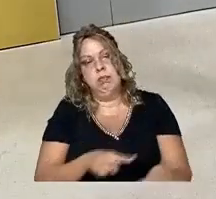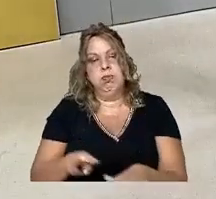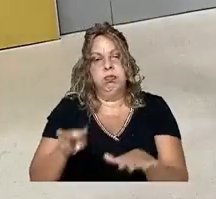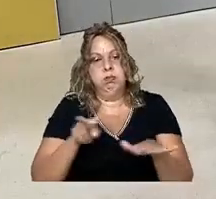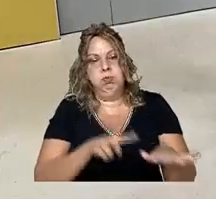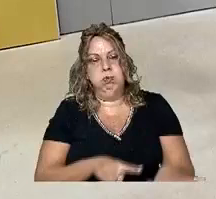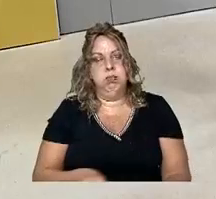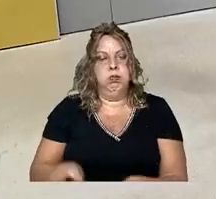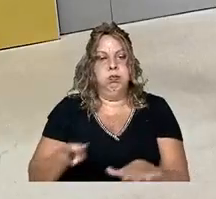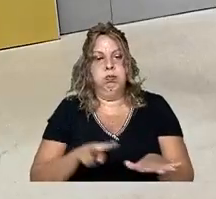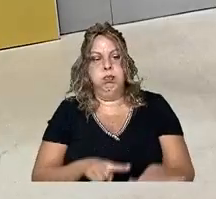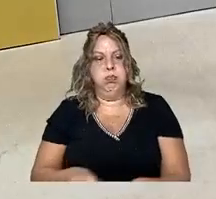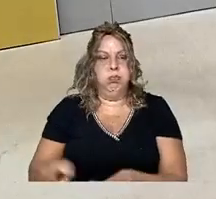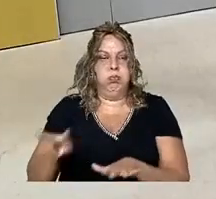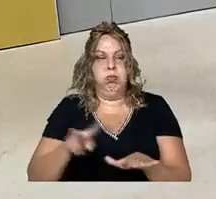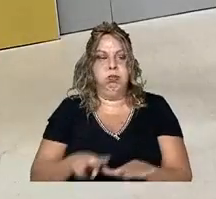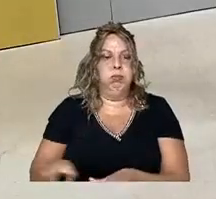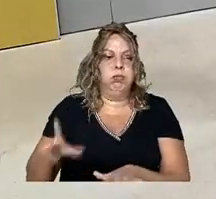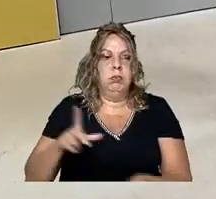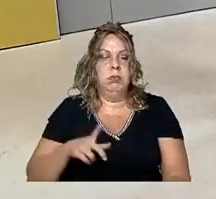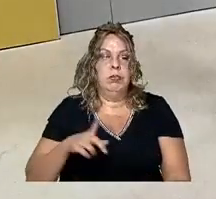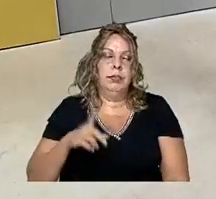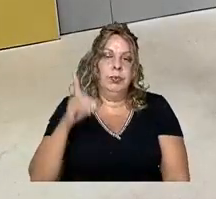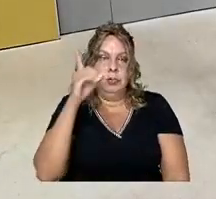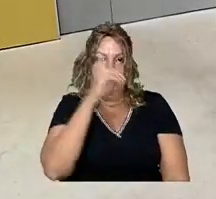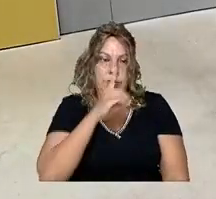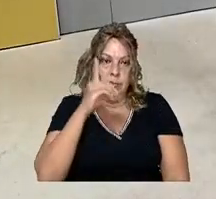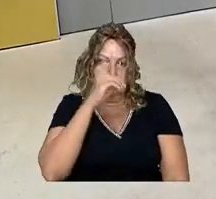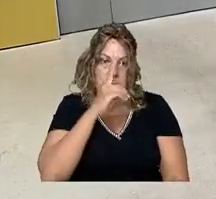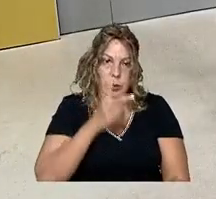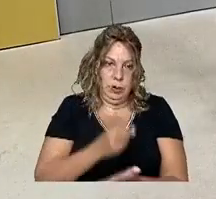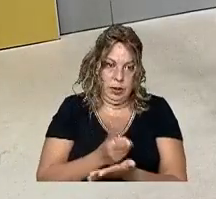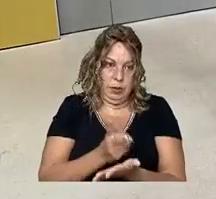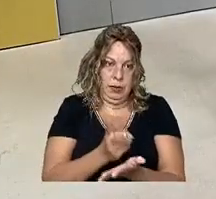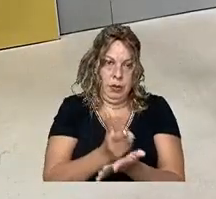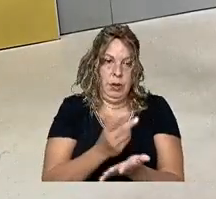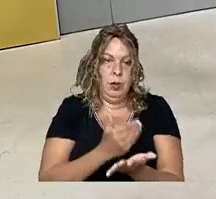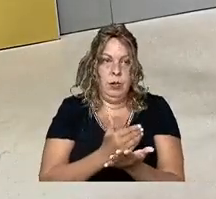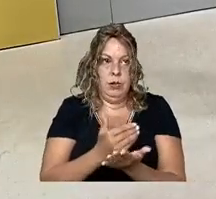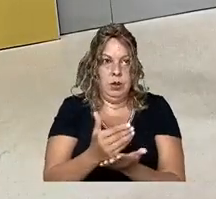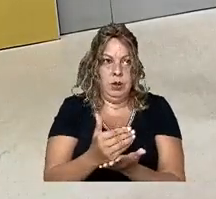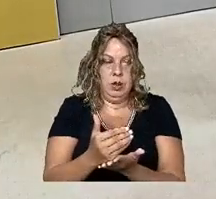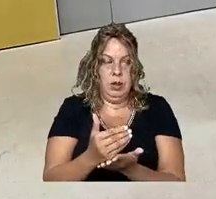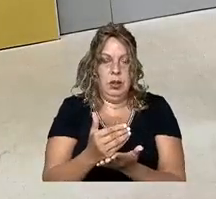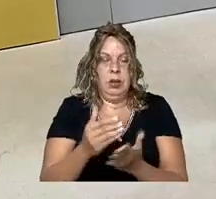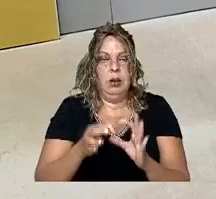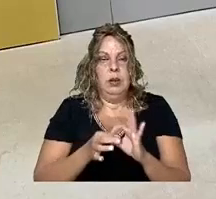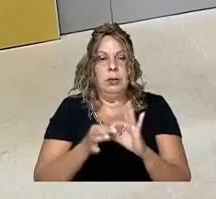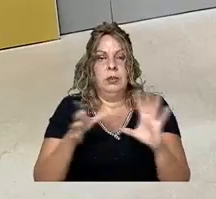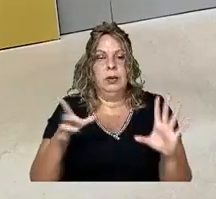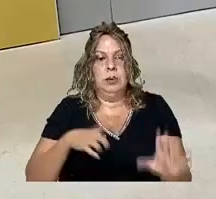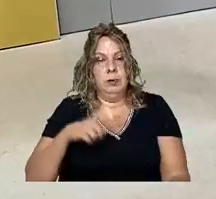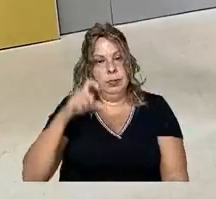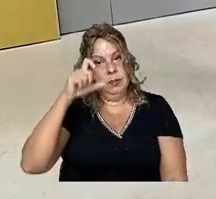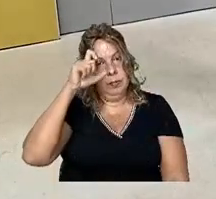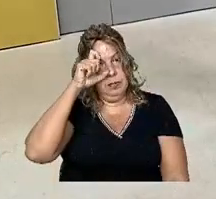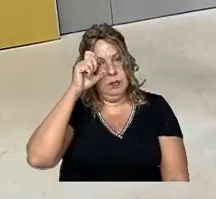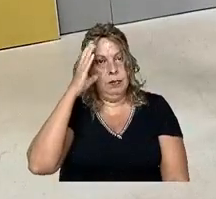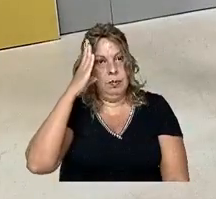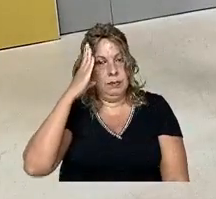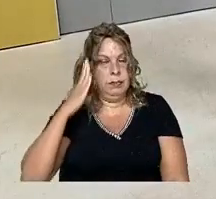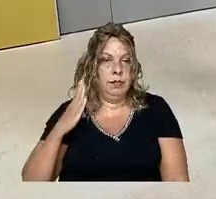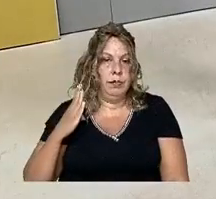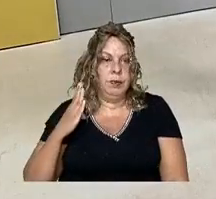todo domingão, não é isso, Jaque? Mas antes, para que os prêmios possam começar a sair, a autorização é necessária. Volto lá para a